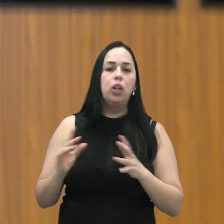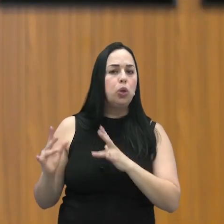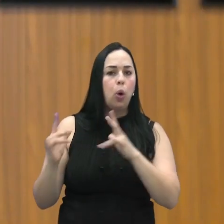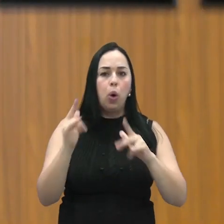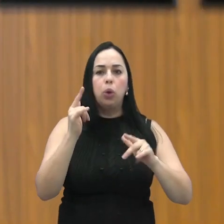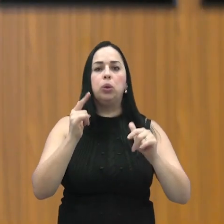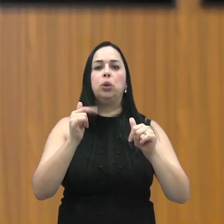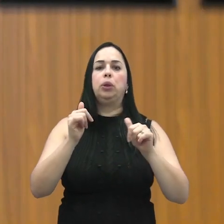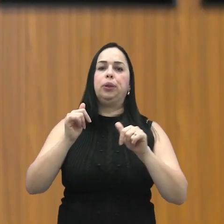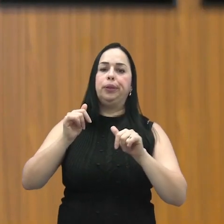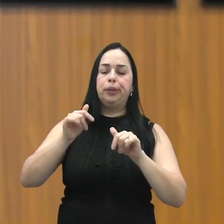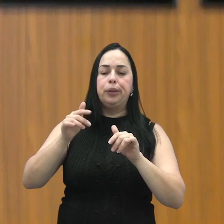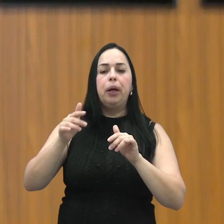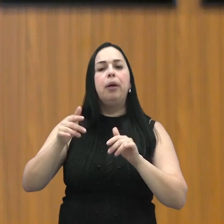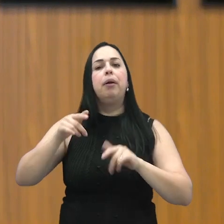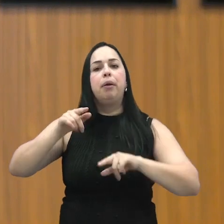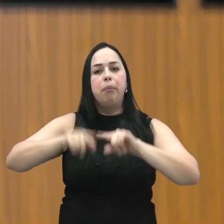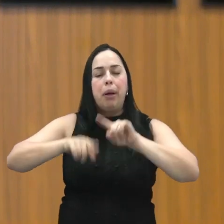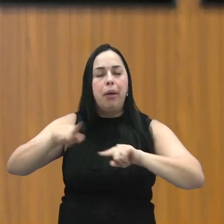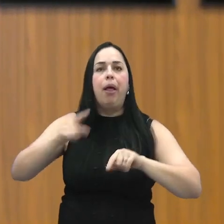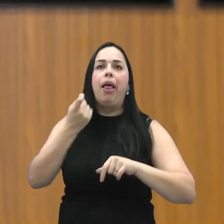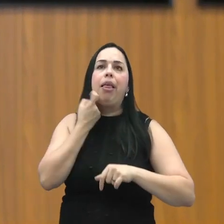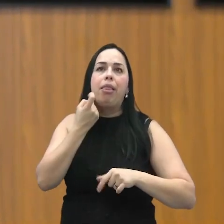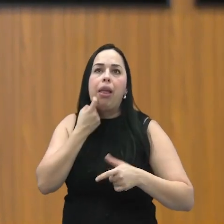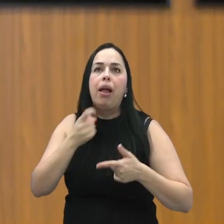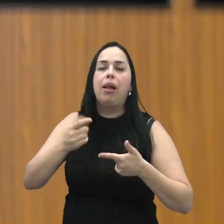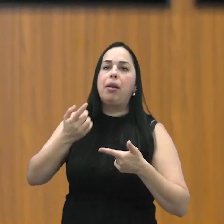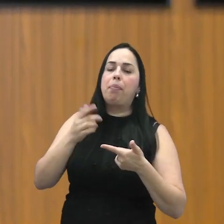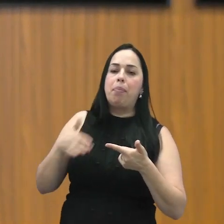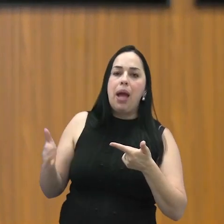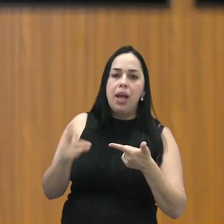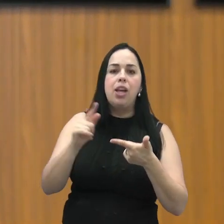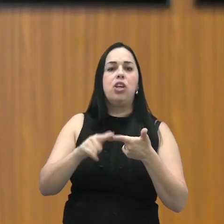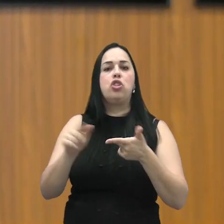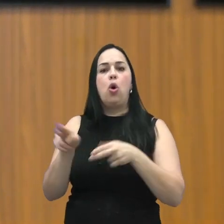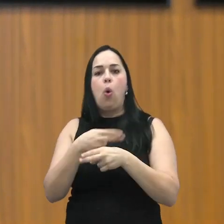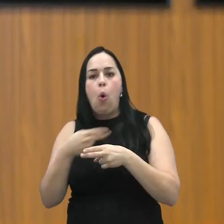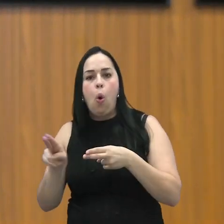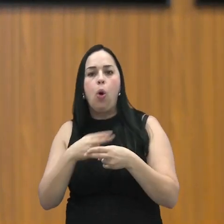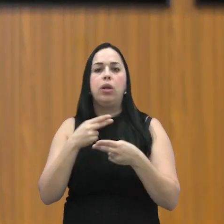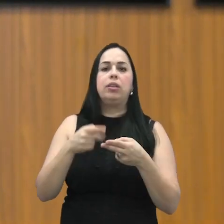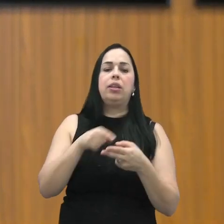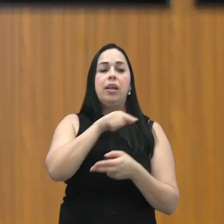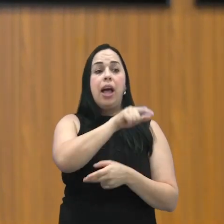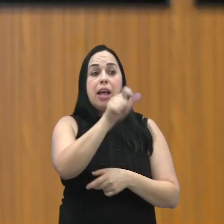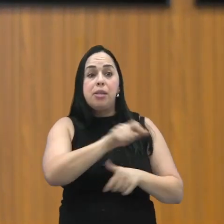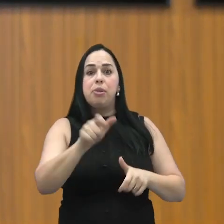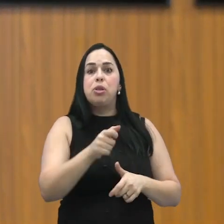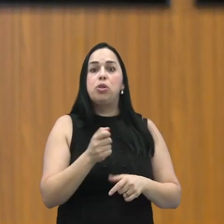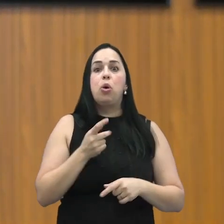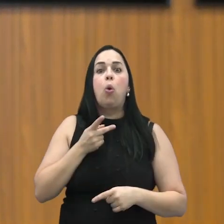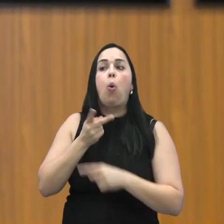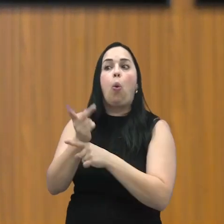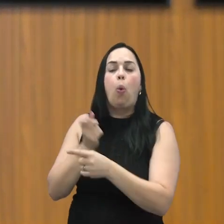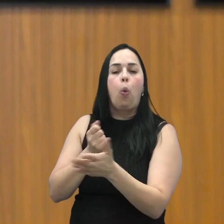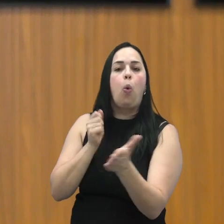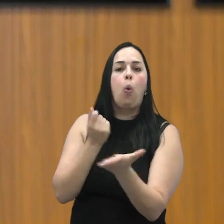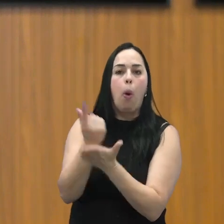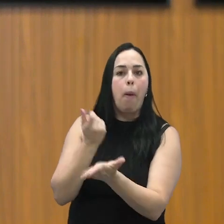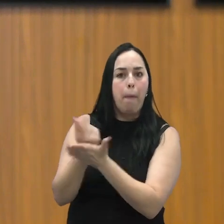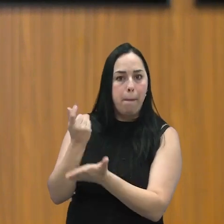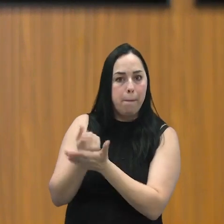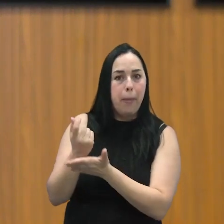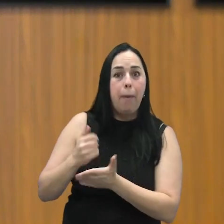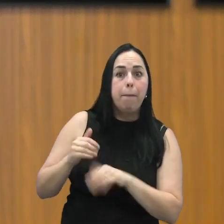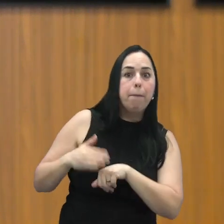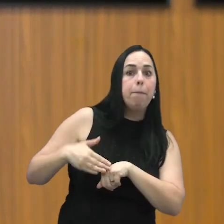sazonalidade. Então, todos os produtos ligados à Páscoa, como por exemplo o peixe, os próprios ovos, chocolate, pela busca maior, a